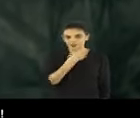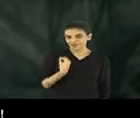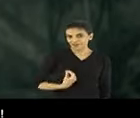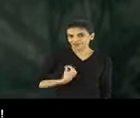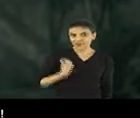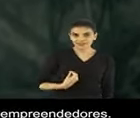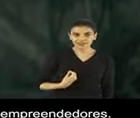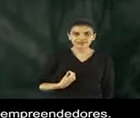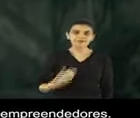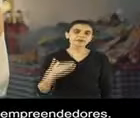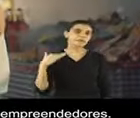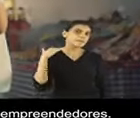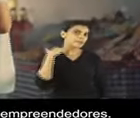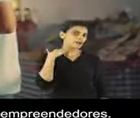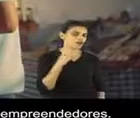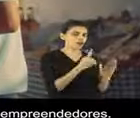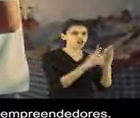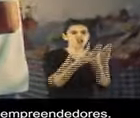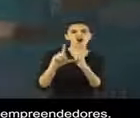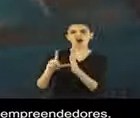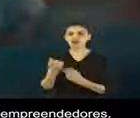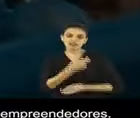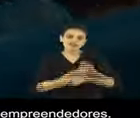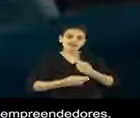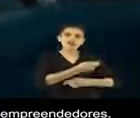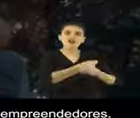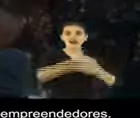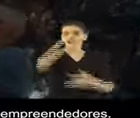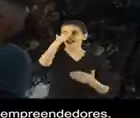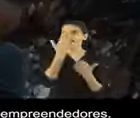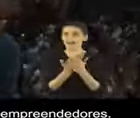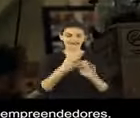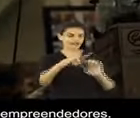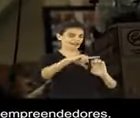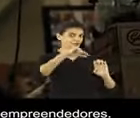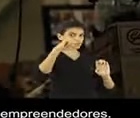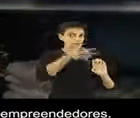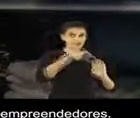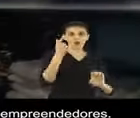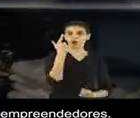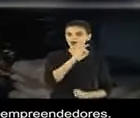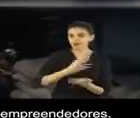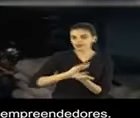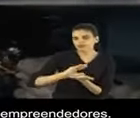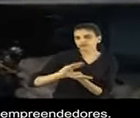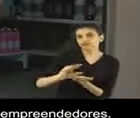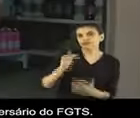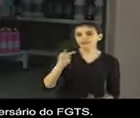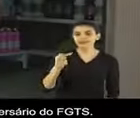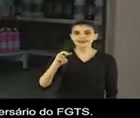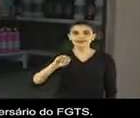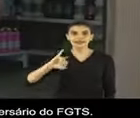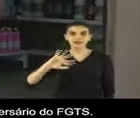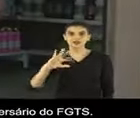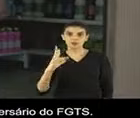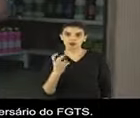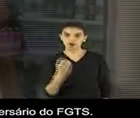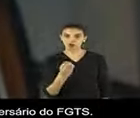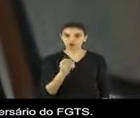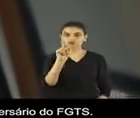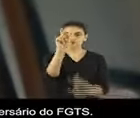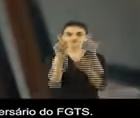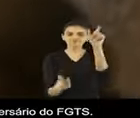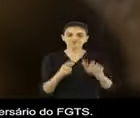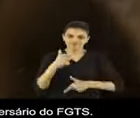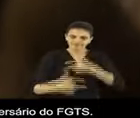me salvou. O Banco das Lojinhas e Pequenos Negócios, que acredita e acredita nos empreendedores. E que concedeu crédito